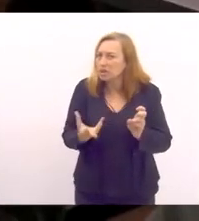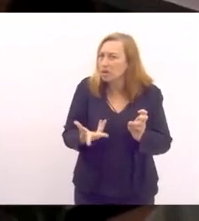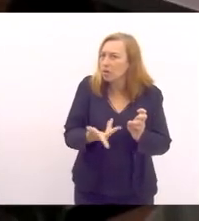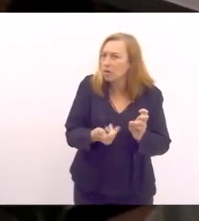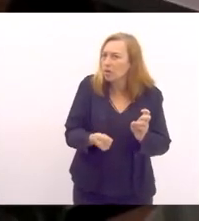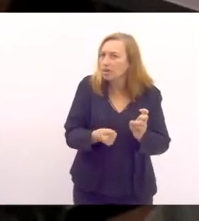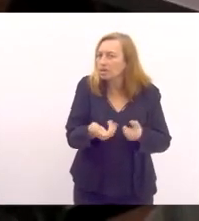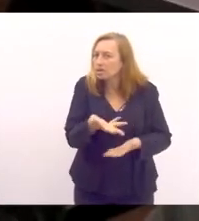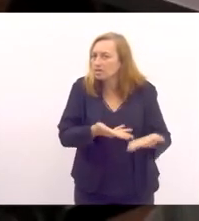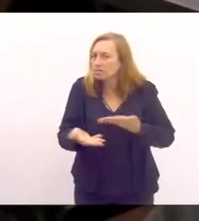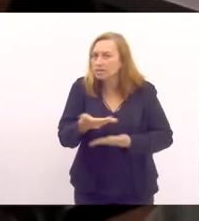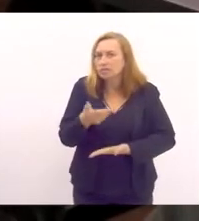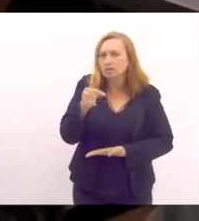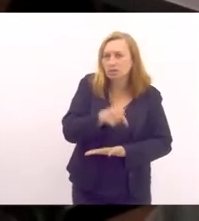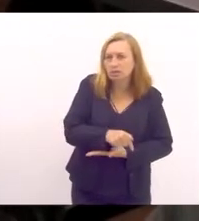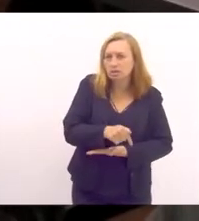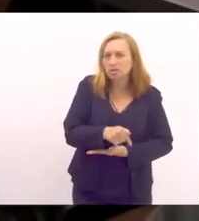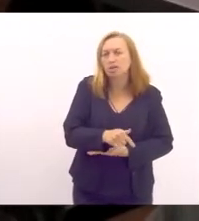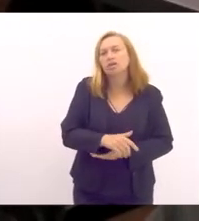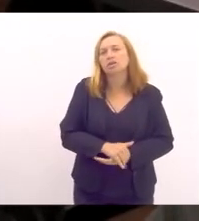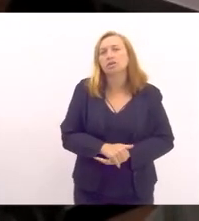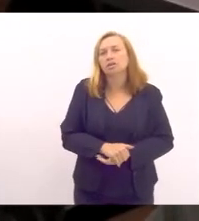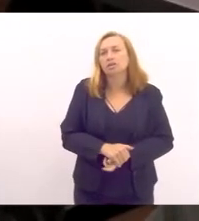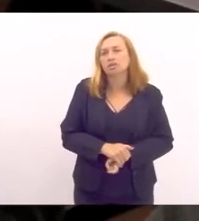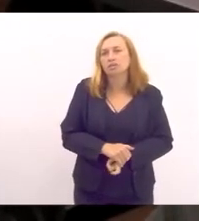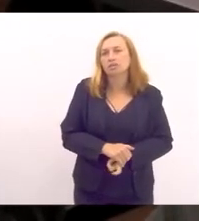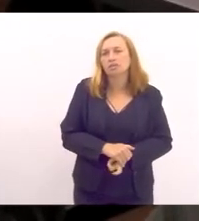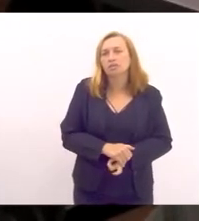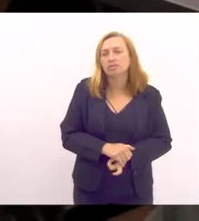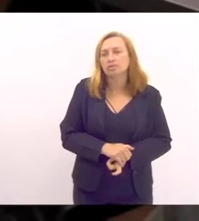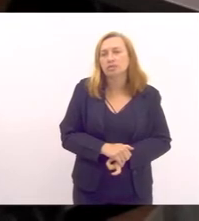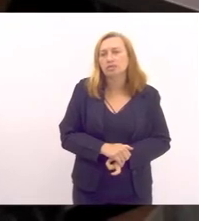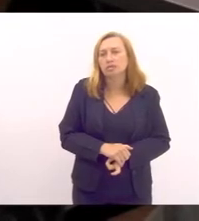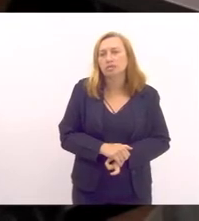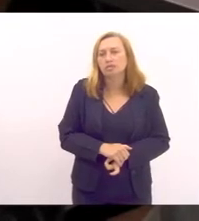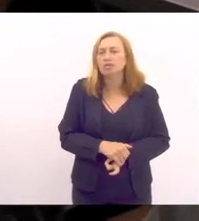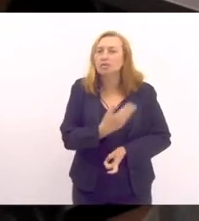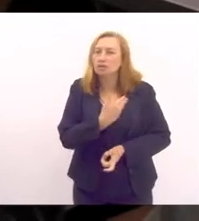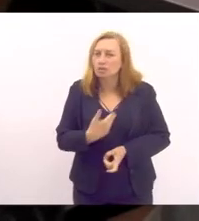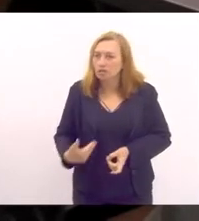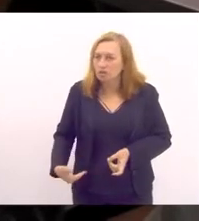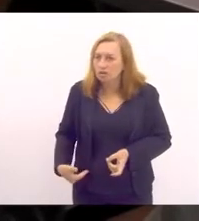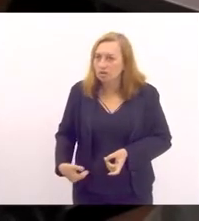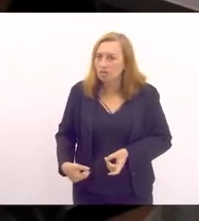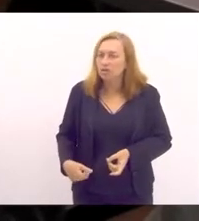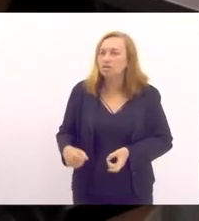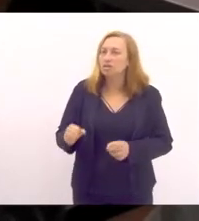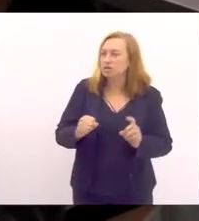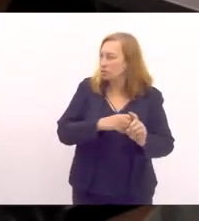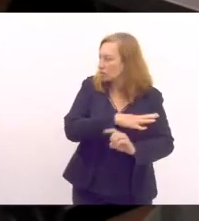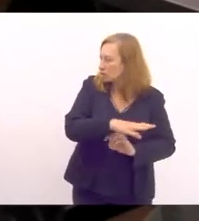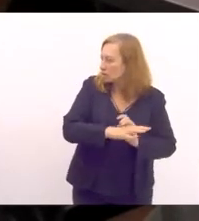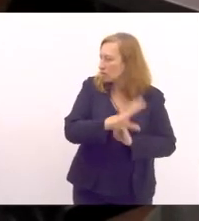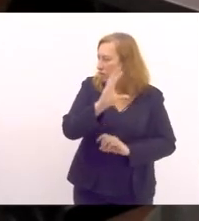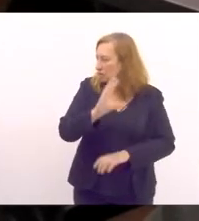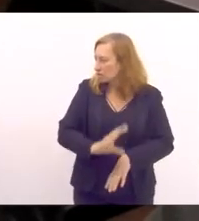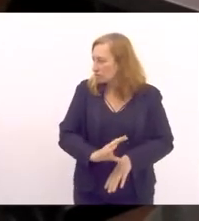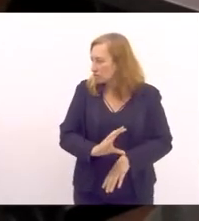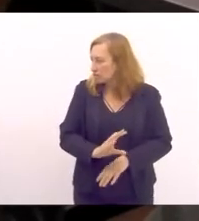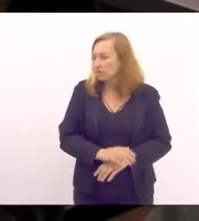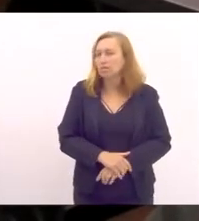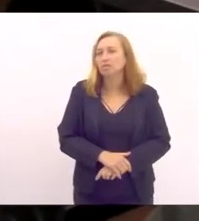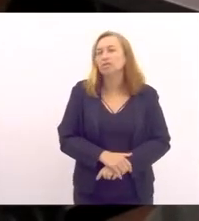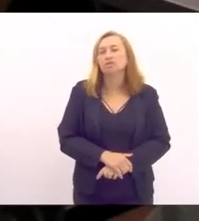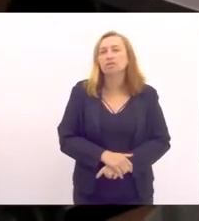das participações aqui, né? Tanto a parte governamental como a parte da sociedade civil, e aí a